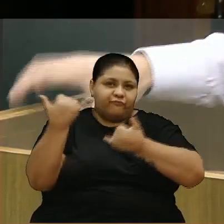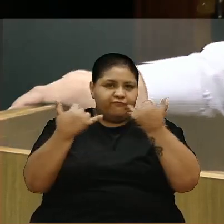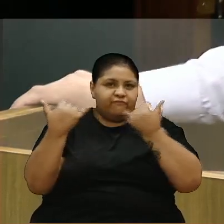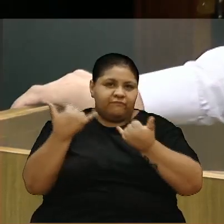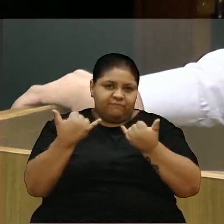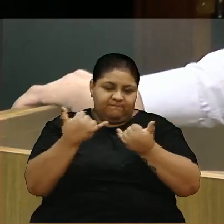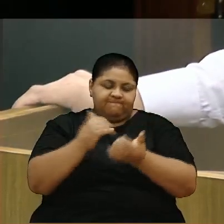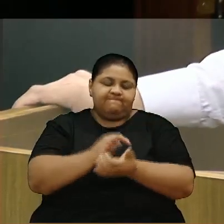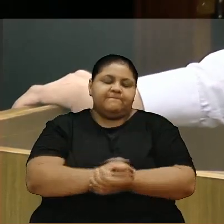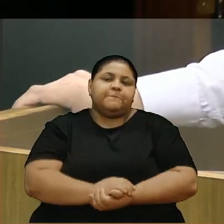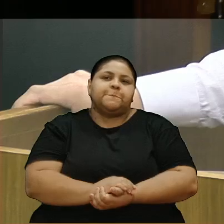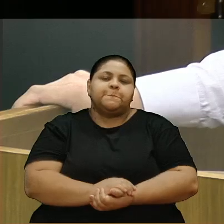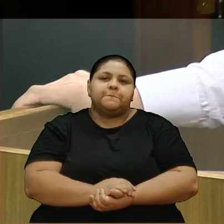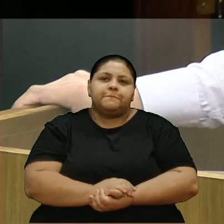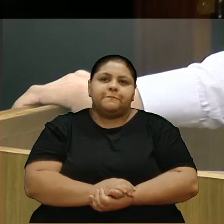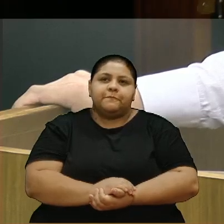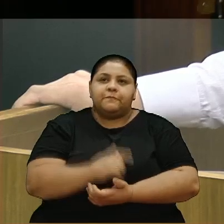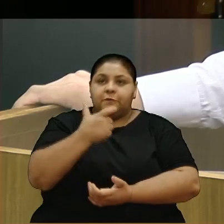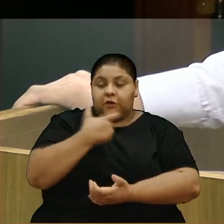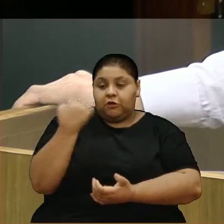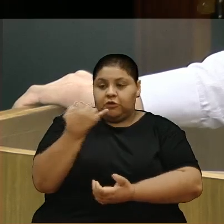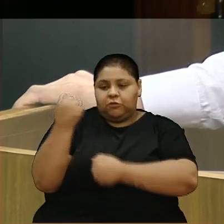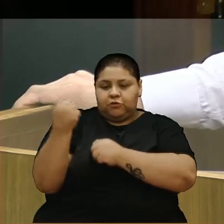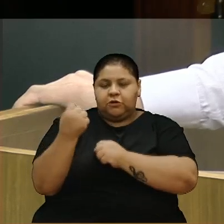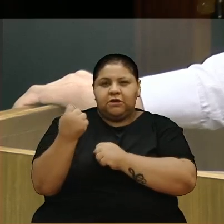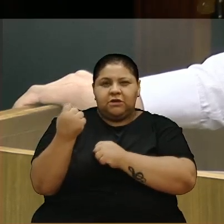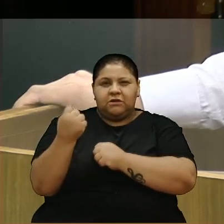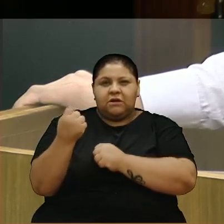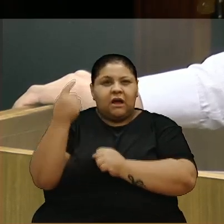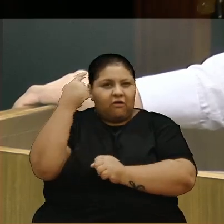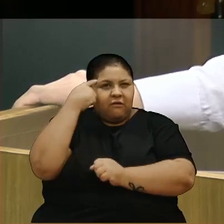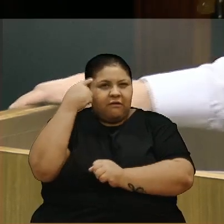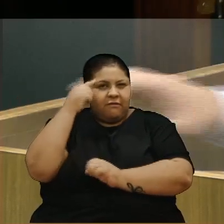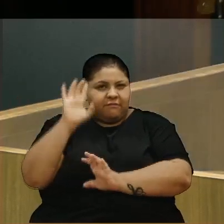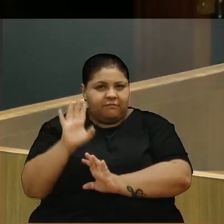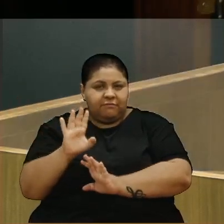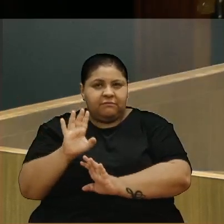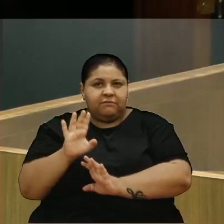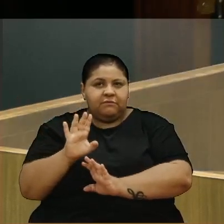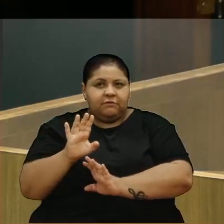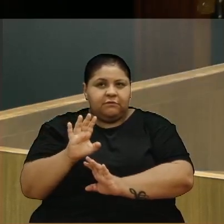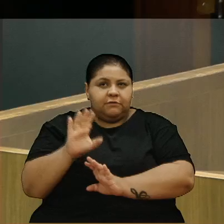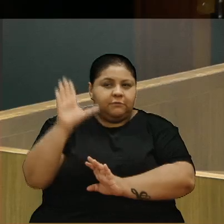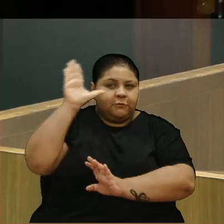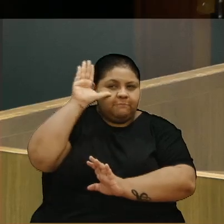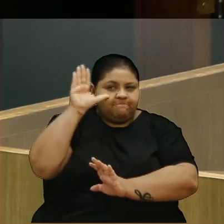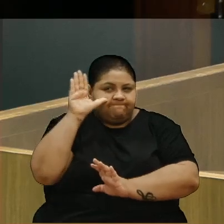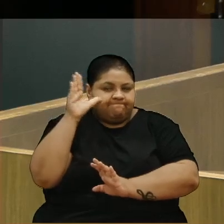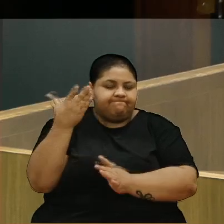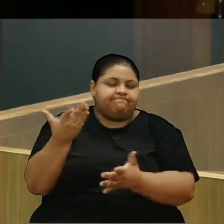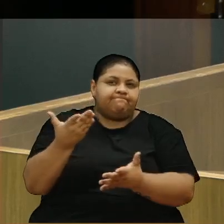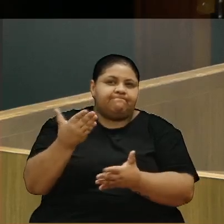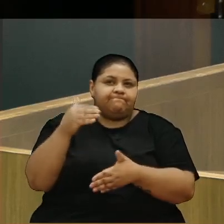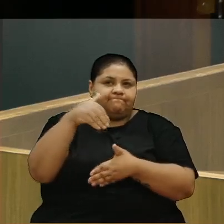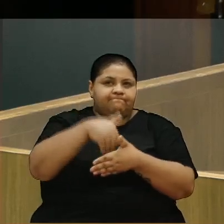Executivo. Então, acho que é importante um poder de reflexão nesse contexto, né, e uma análise crítica nesse sentido. Então,